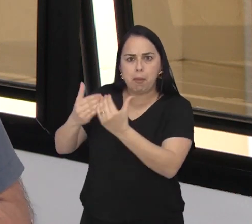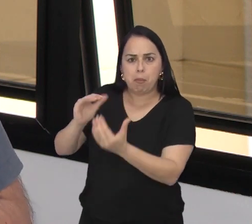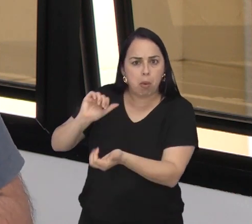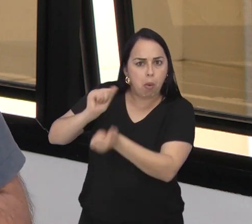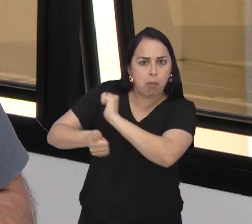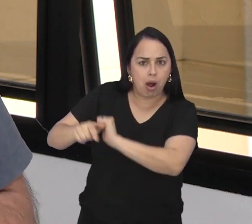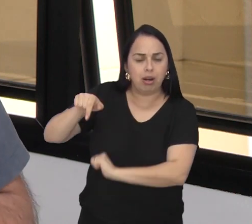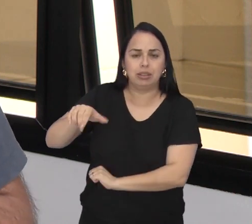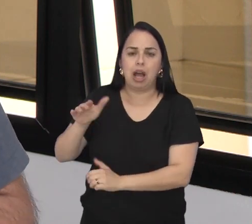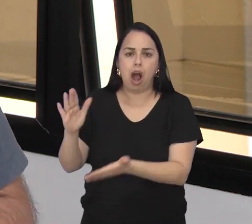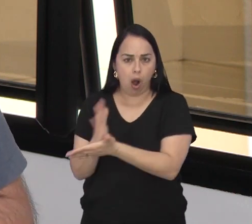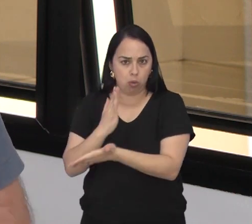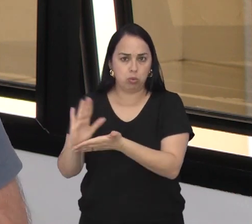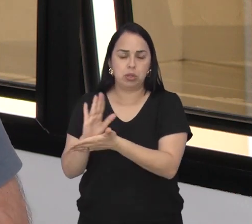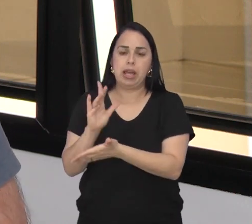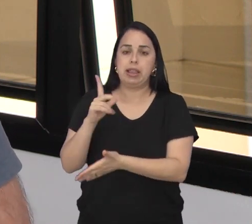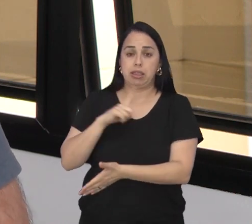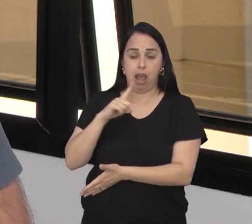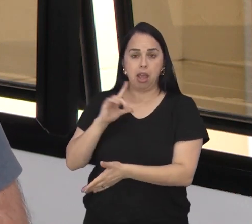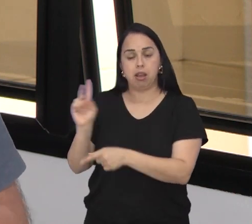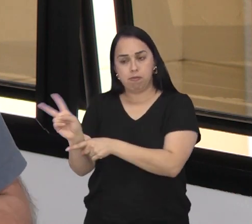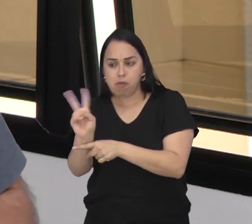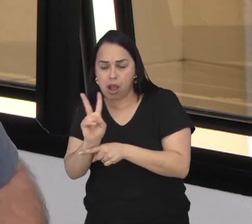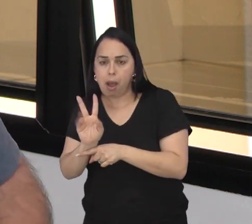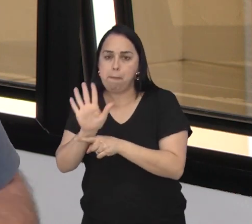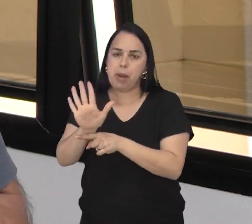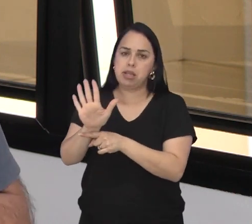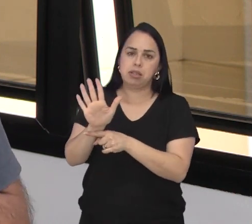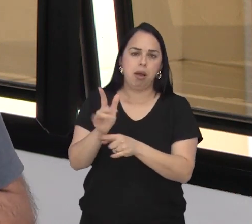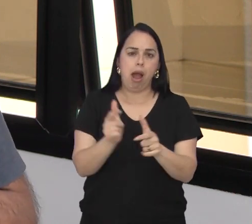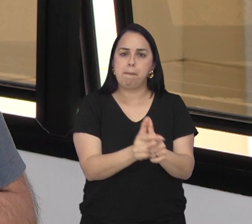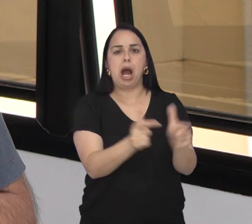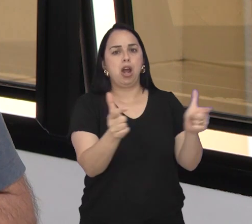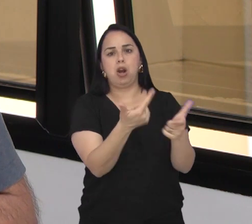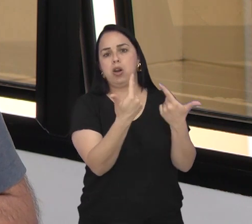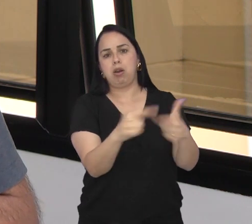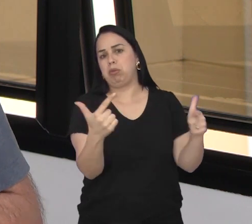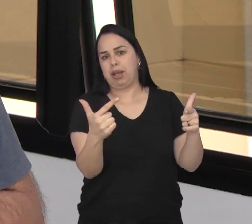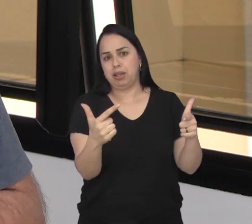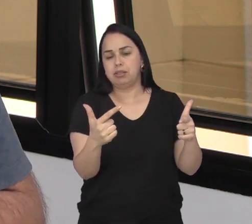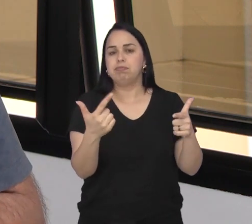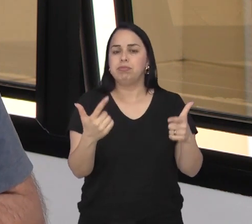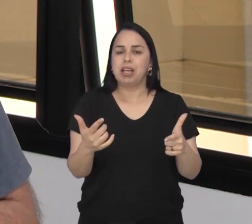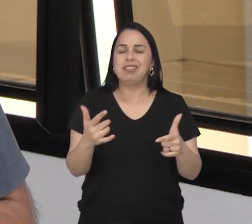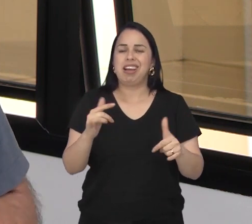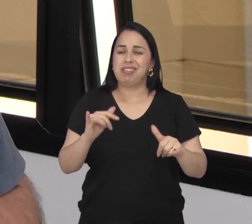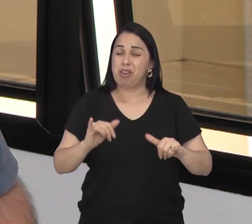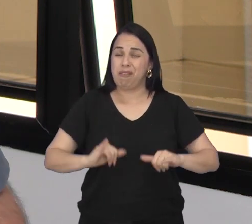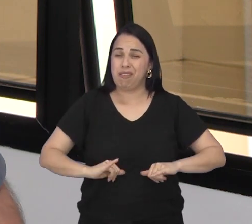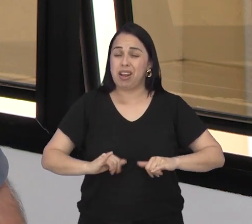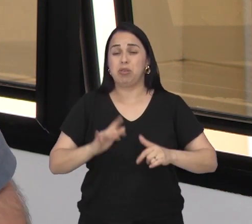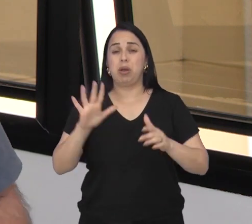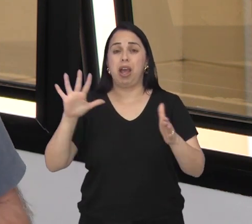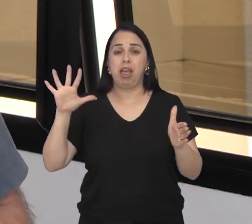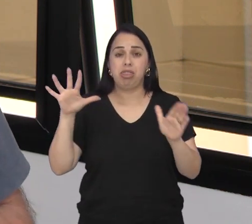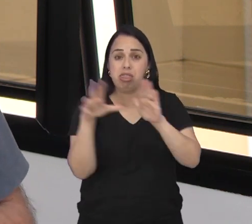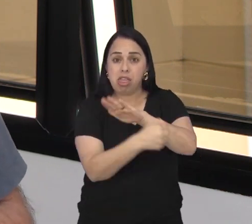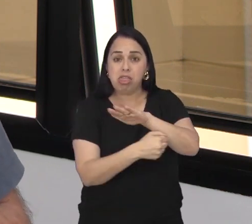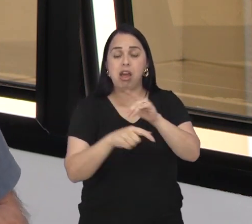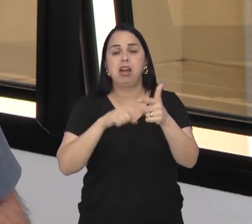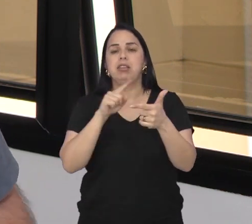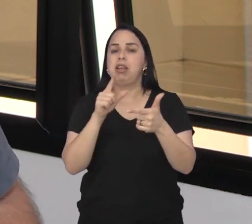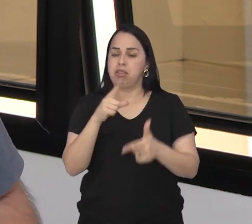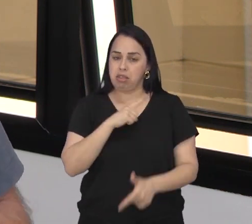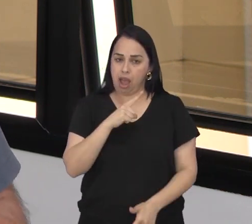maioria deles, alguns têm algum tipo de monitoramento, mas a grande maioria não tem monitoramento nenhum. E vem sofrendo nos últimos tempos com vandalismo,